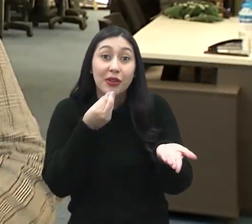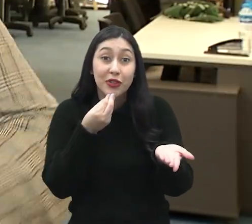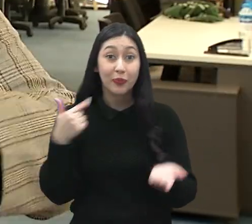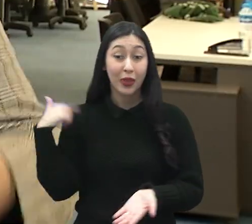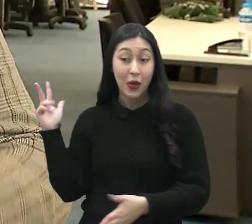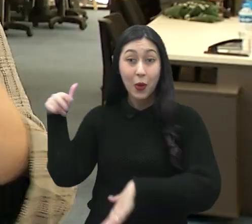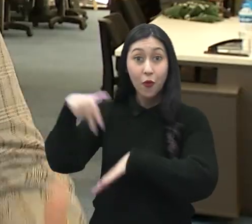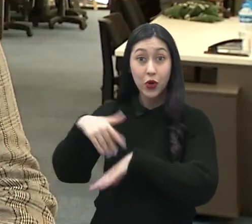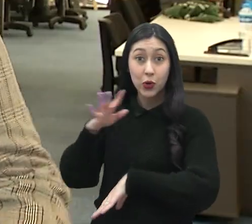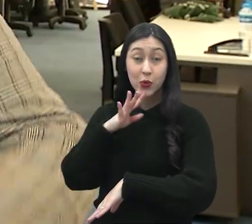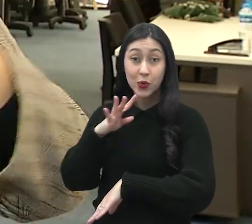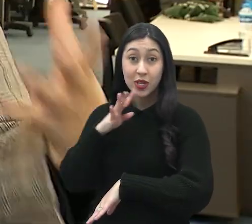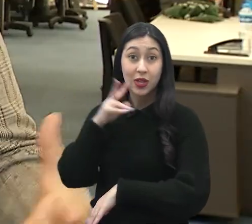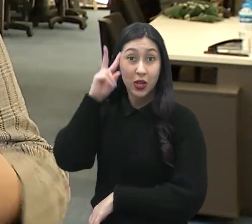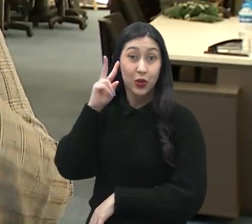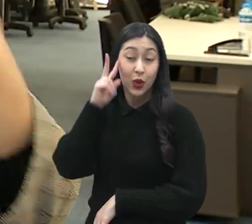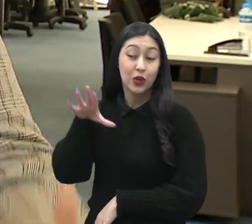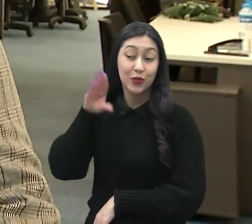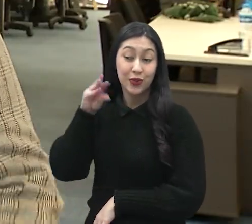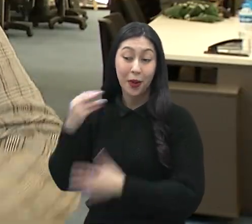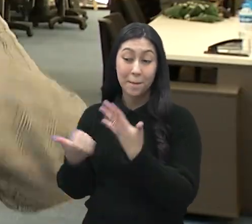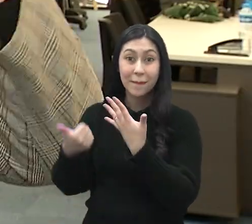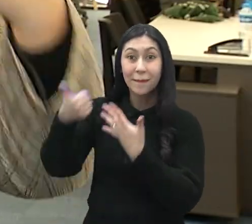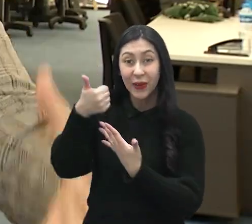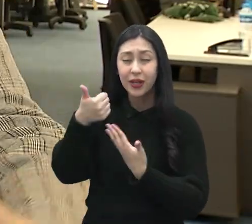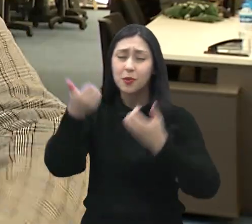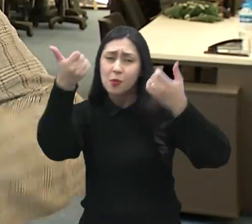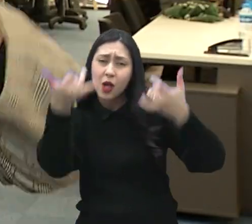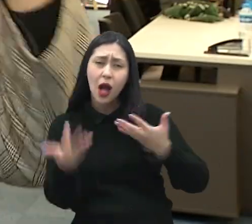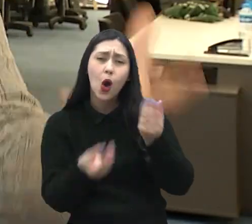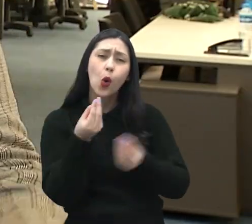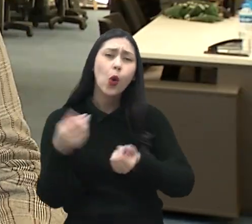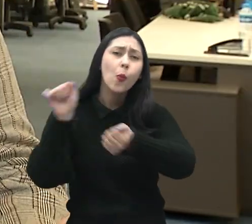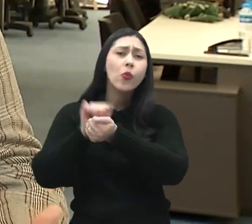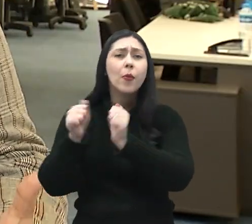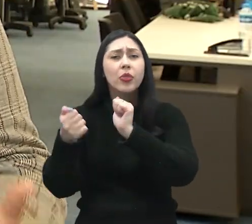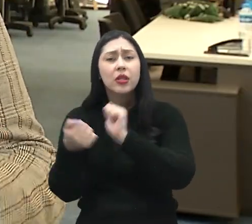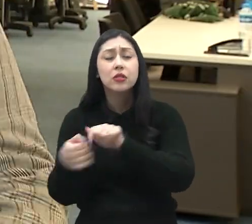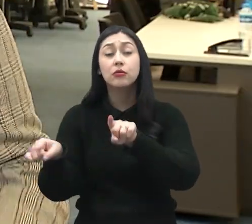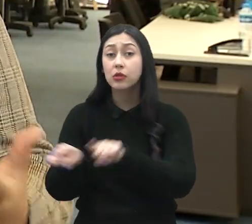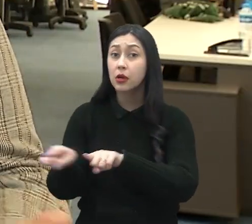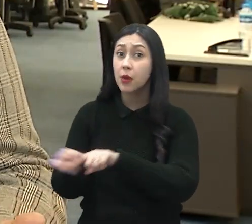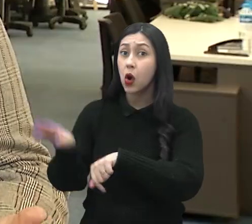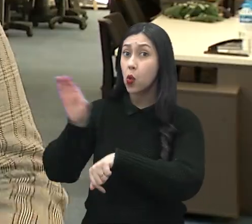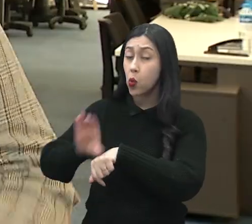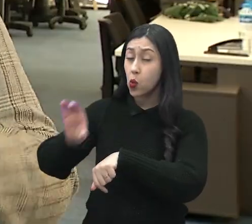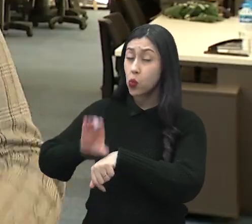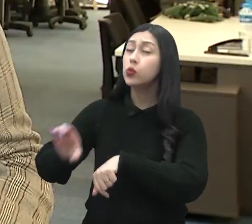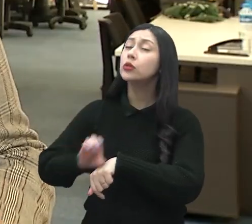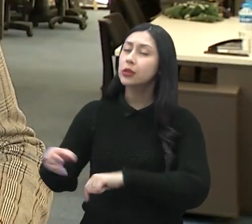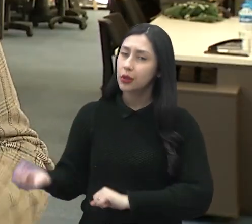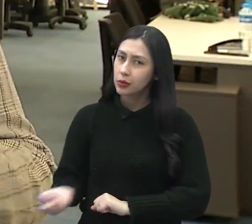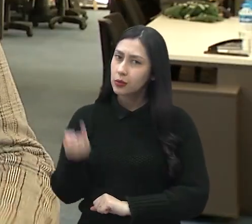deles que teve uma promoção recente e contar como foi esse processo de adaptação, qualificação também, que é bastante importante,